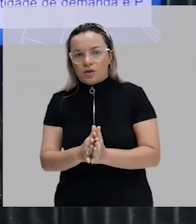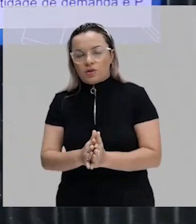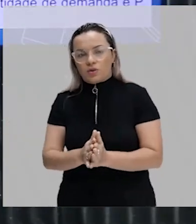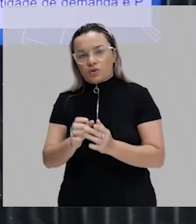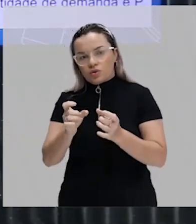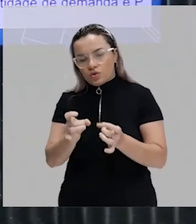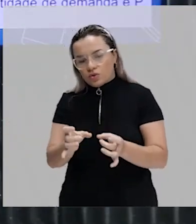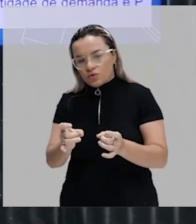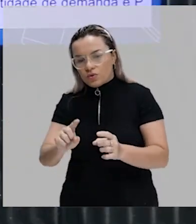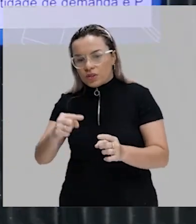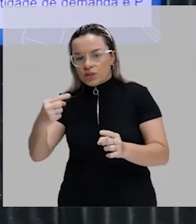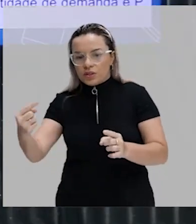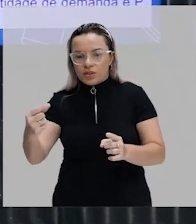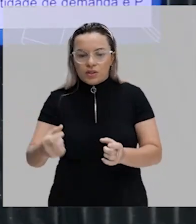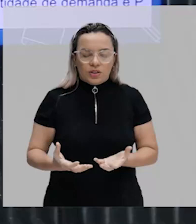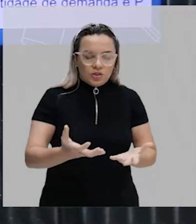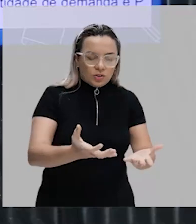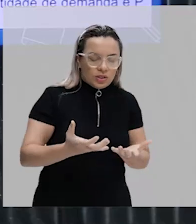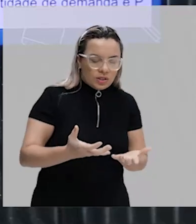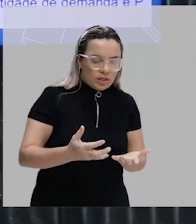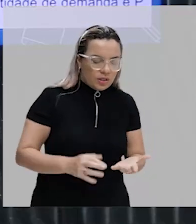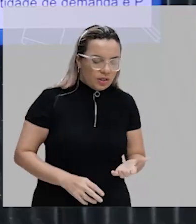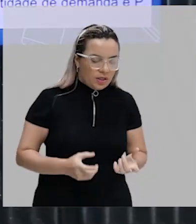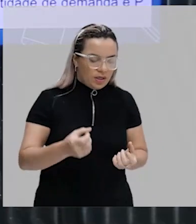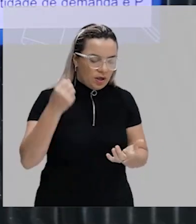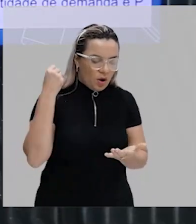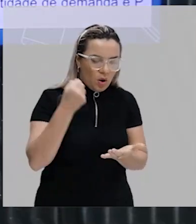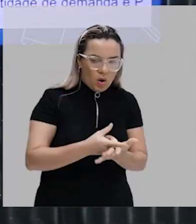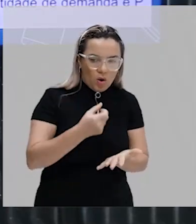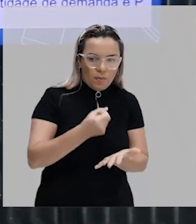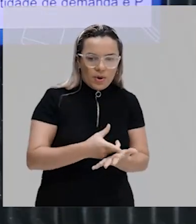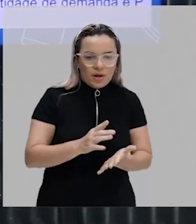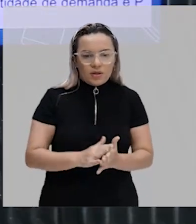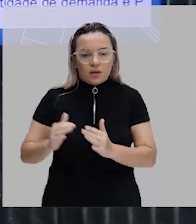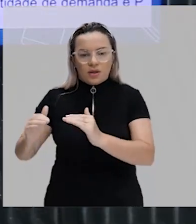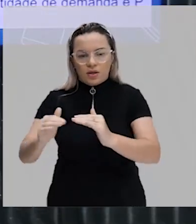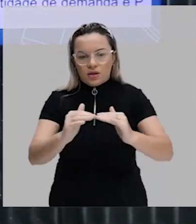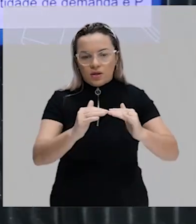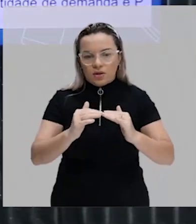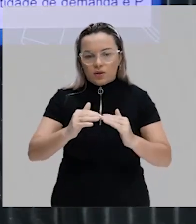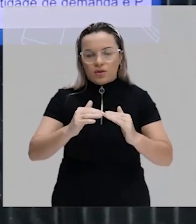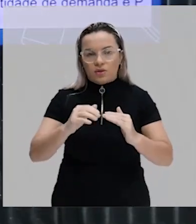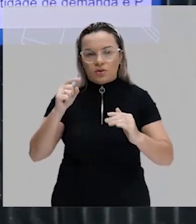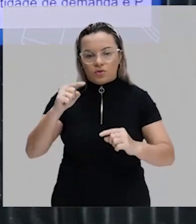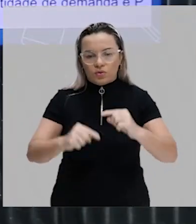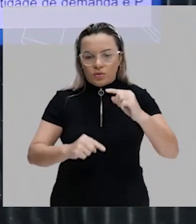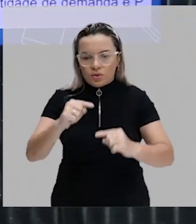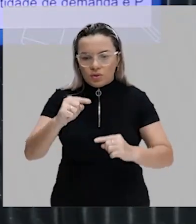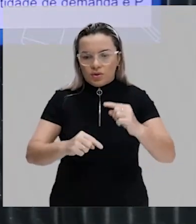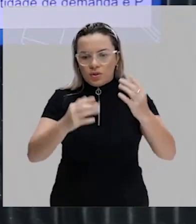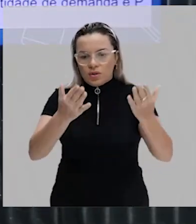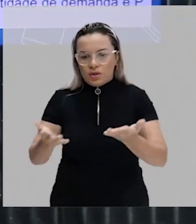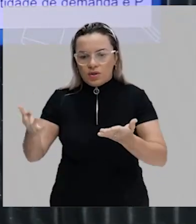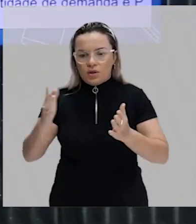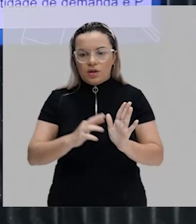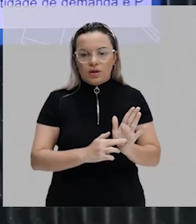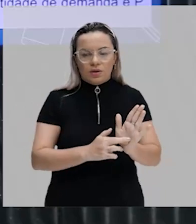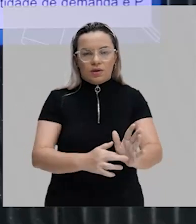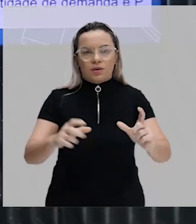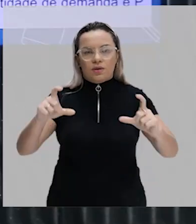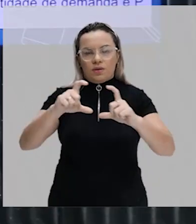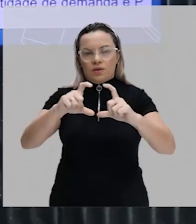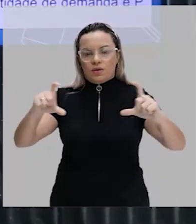de um produto sejam, respectivamente, representadas pelas equações. Então, ó, primeira informação já para você